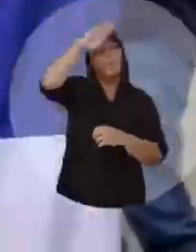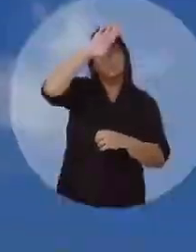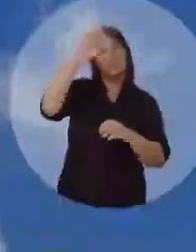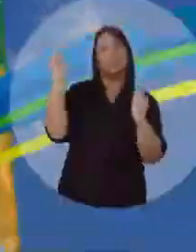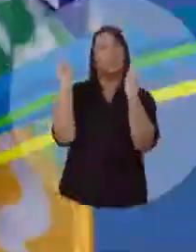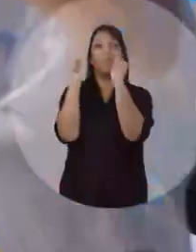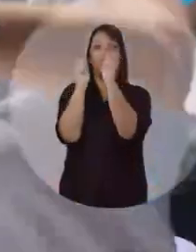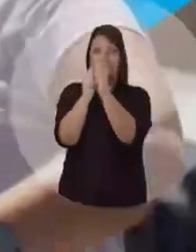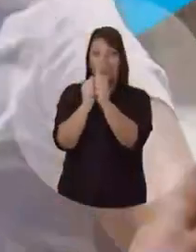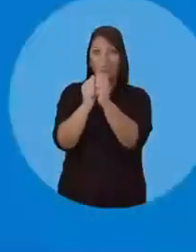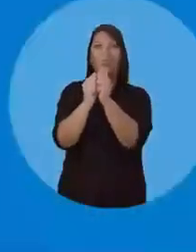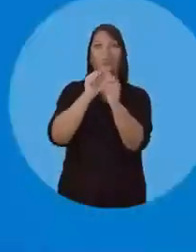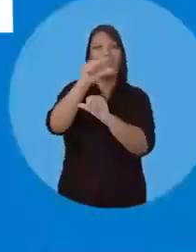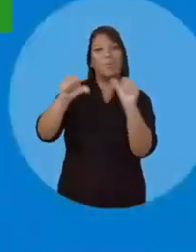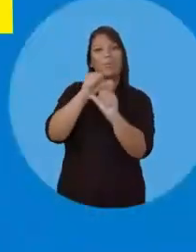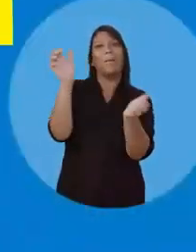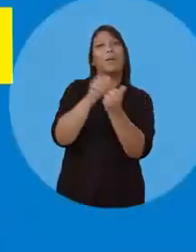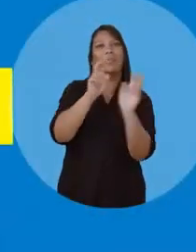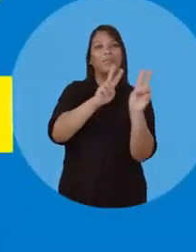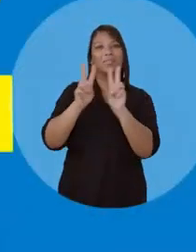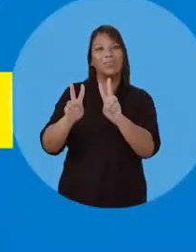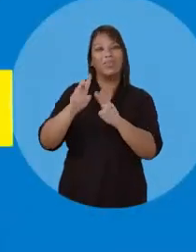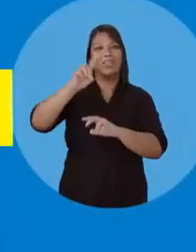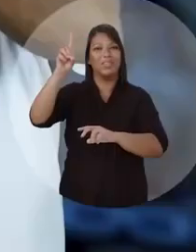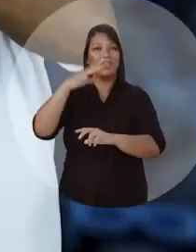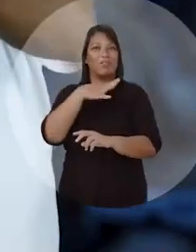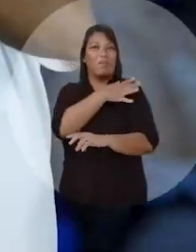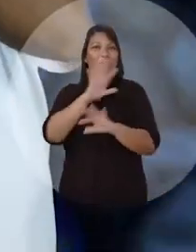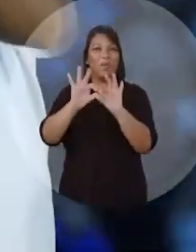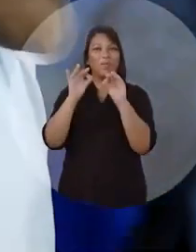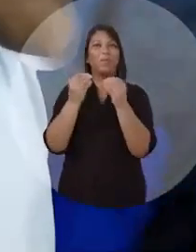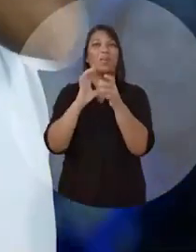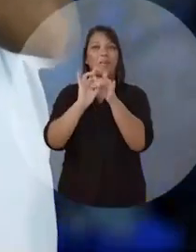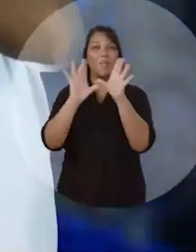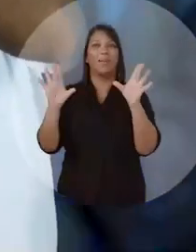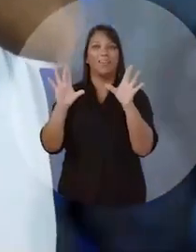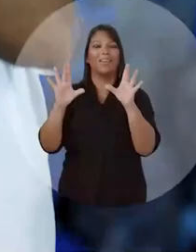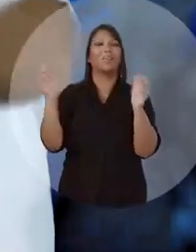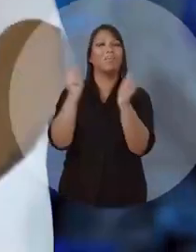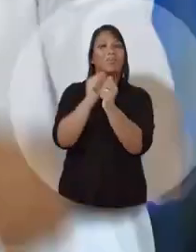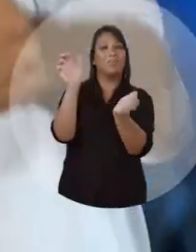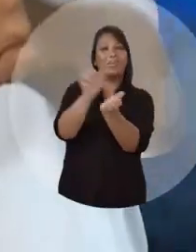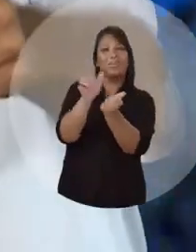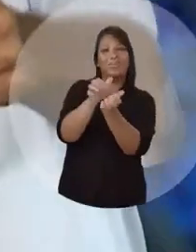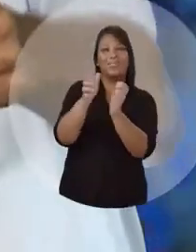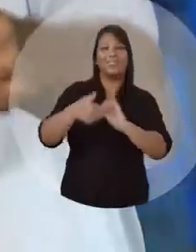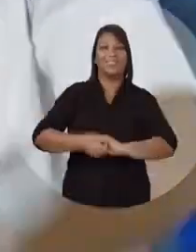simbora com ela simbora lutar Pernambuco Deus Pátria família Liberdade tamo junto Pernambuco